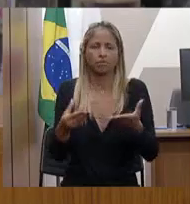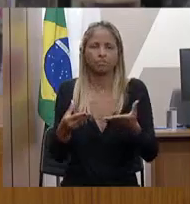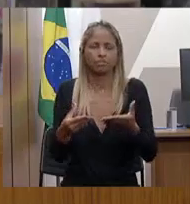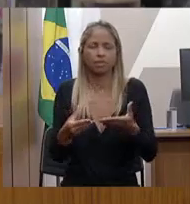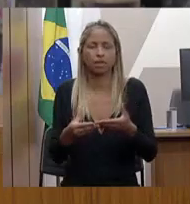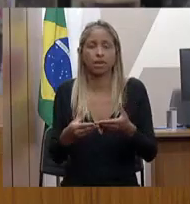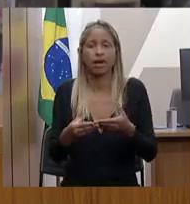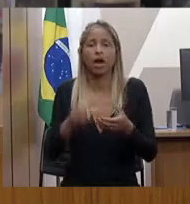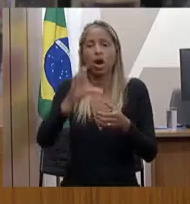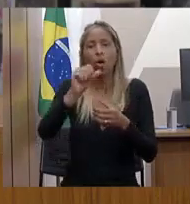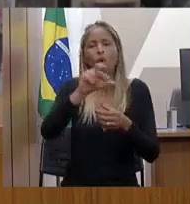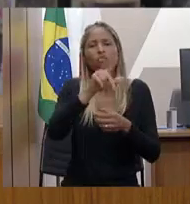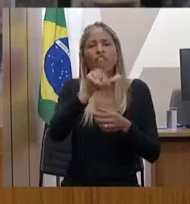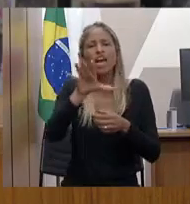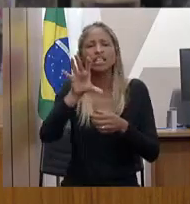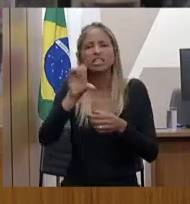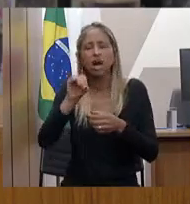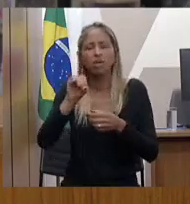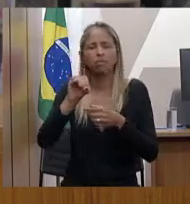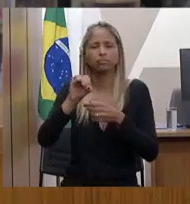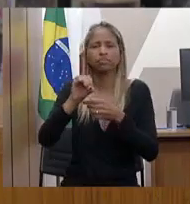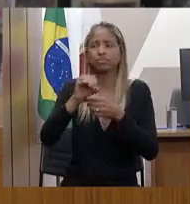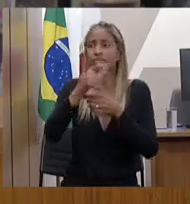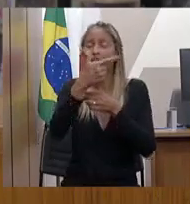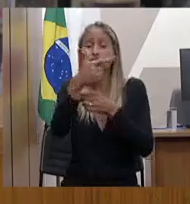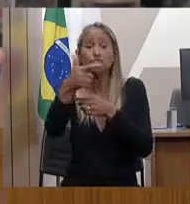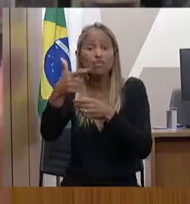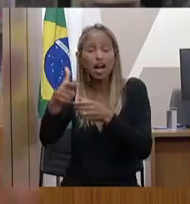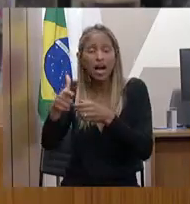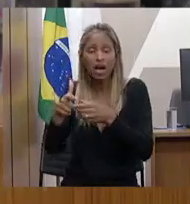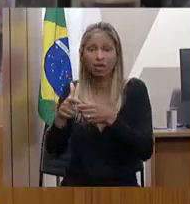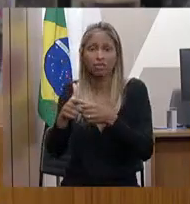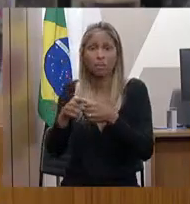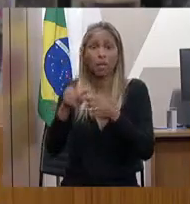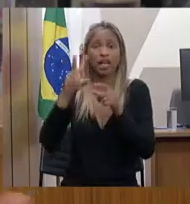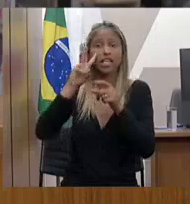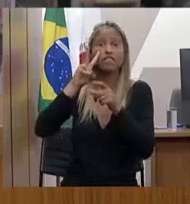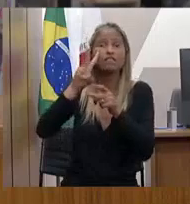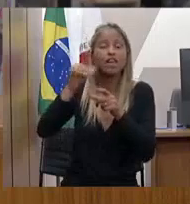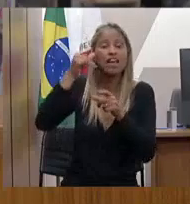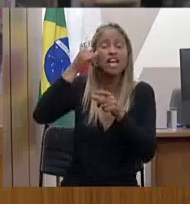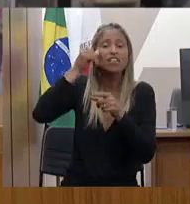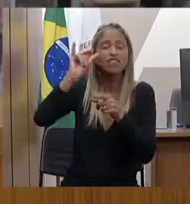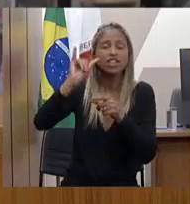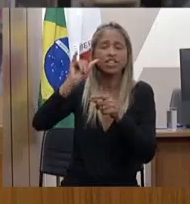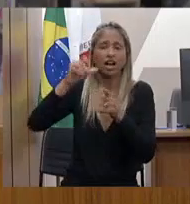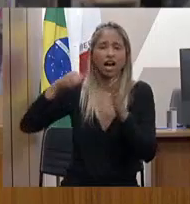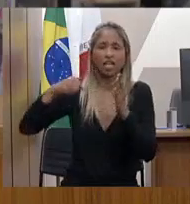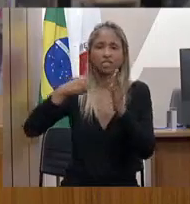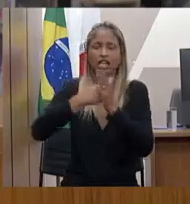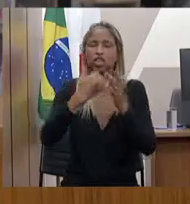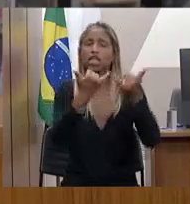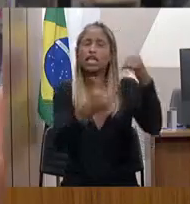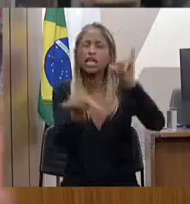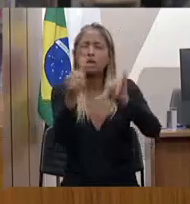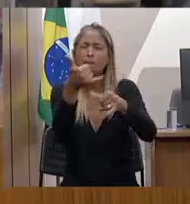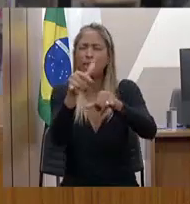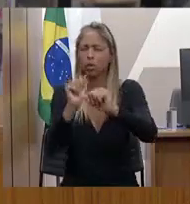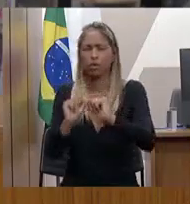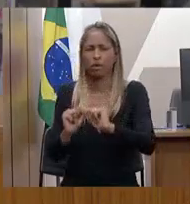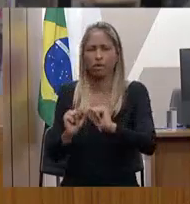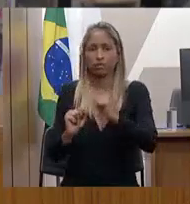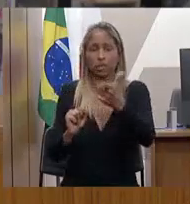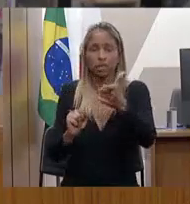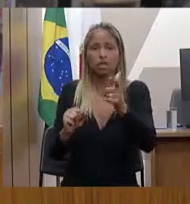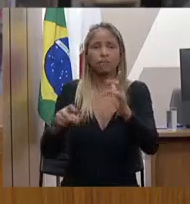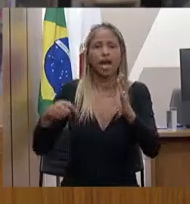a convenção a diretriz de serviço que prever a questão de acidentes ampliados com produtos químicos que previa a questão